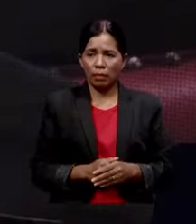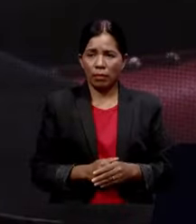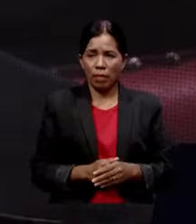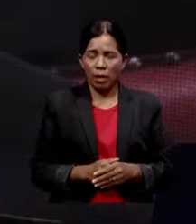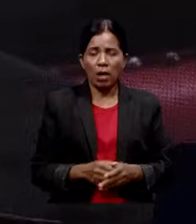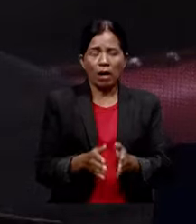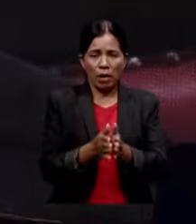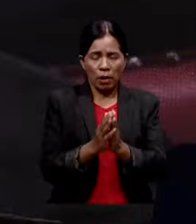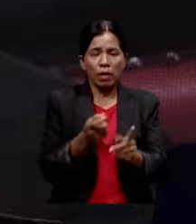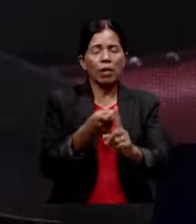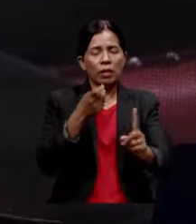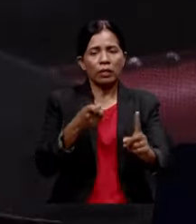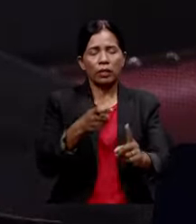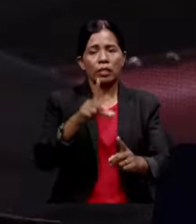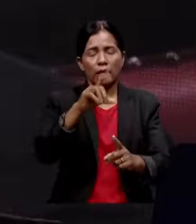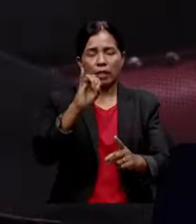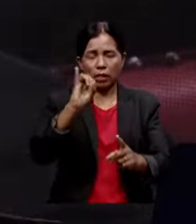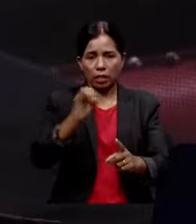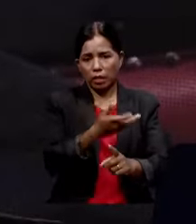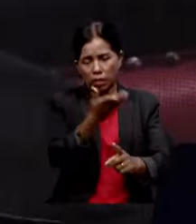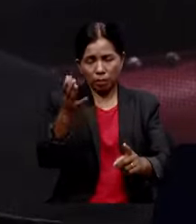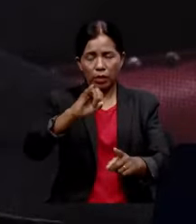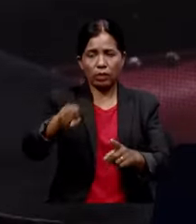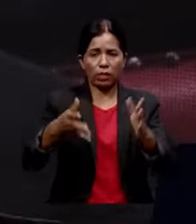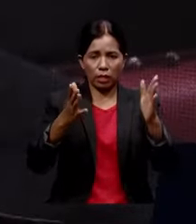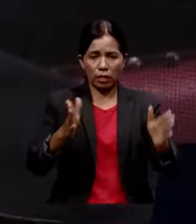Rússia, imprensa, imigruto, jornalista, Cida.